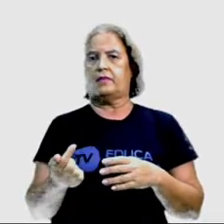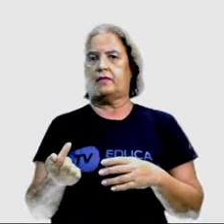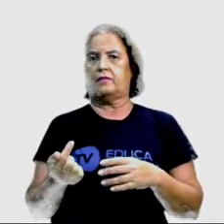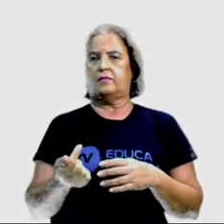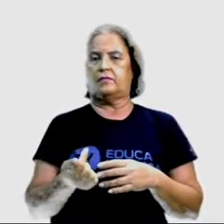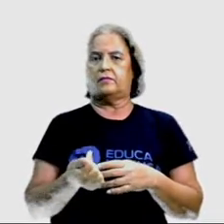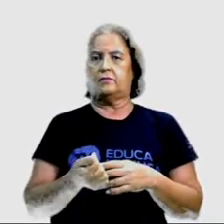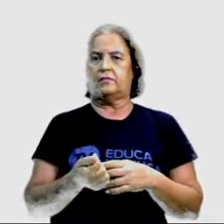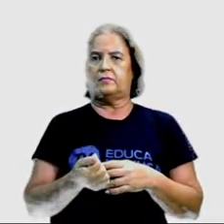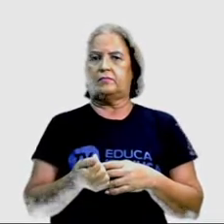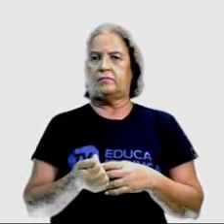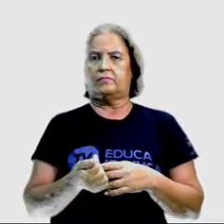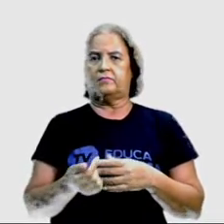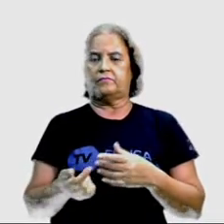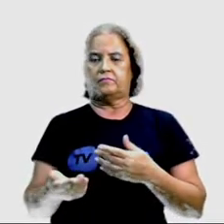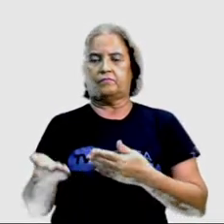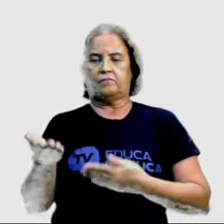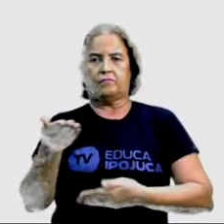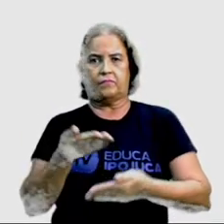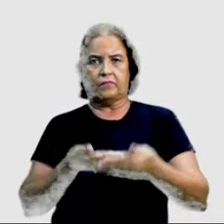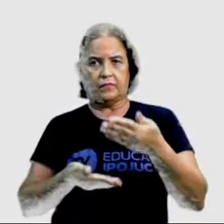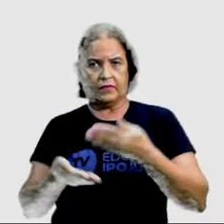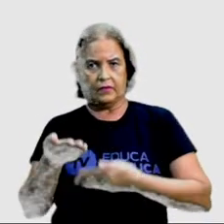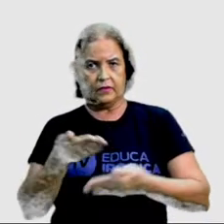que seria interagir.